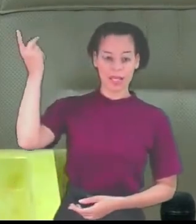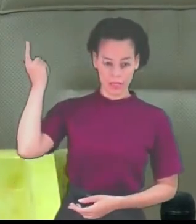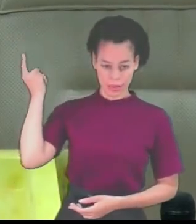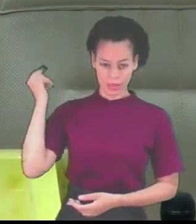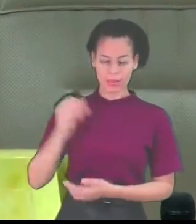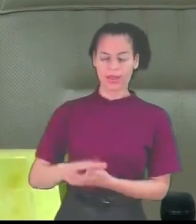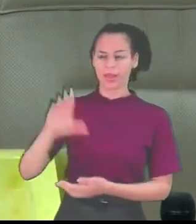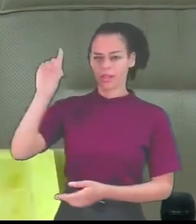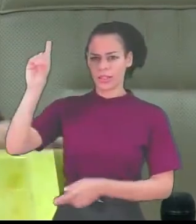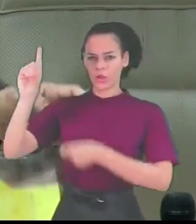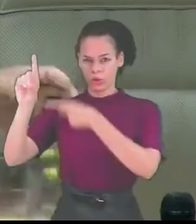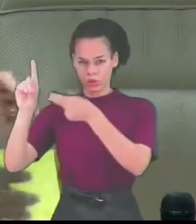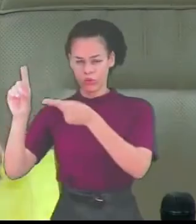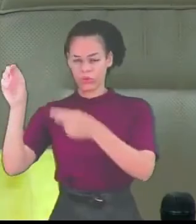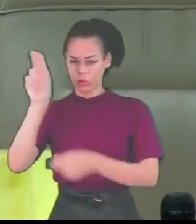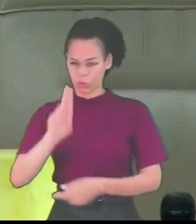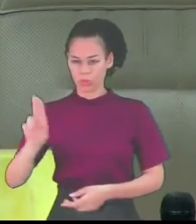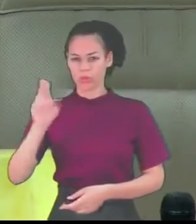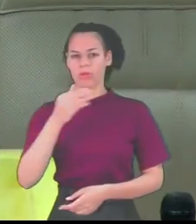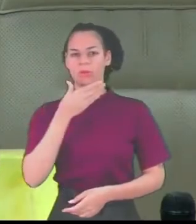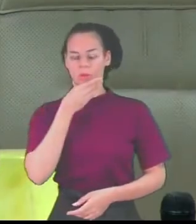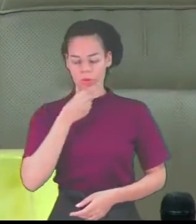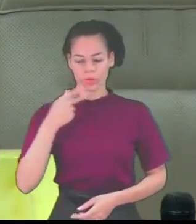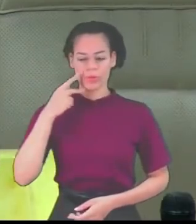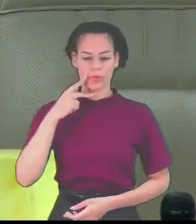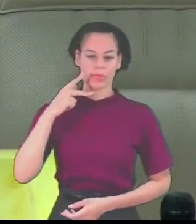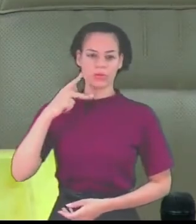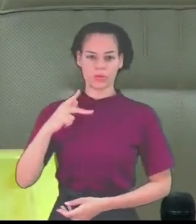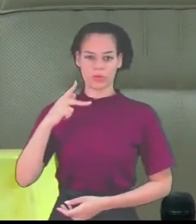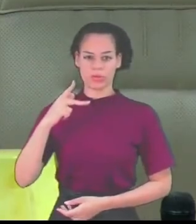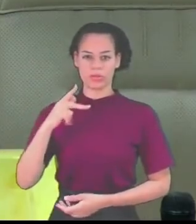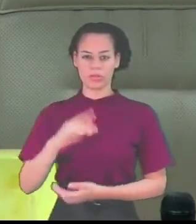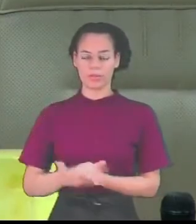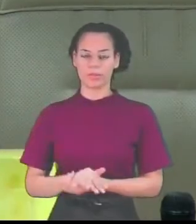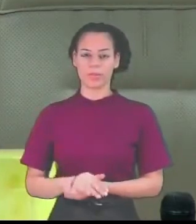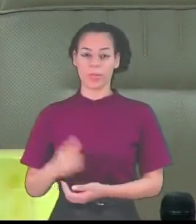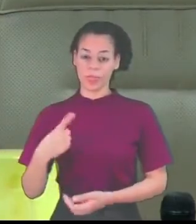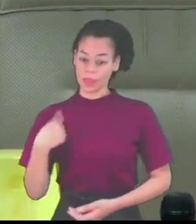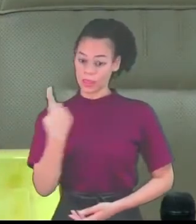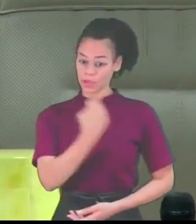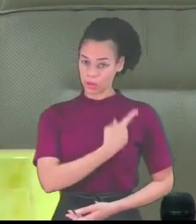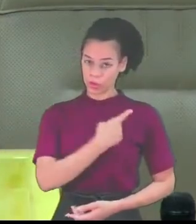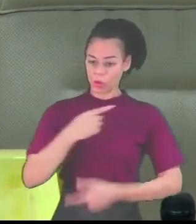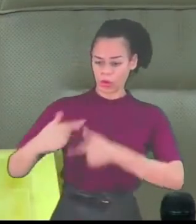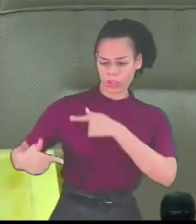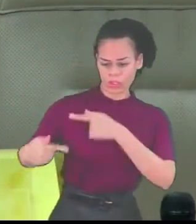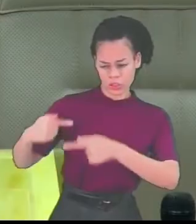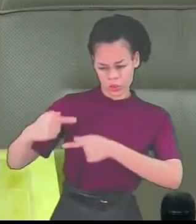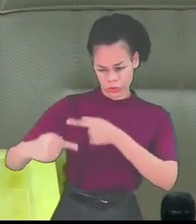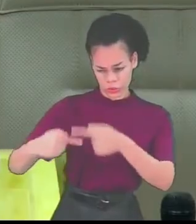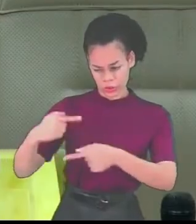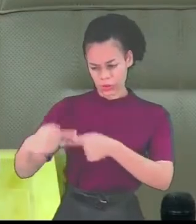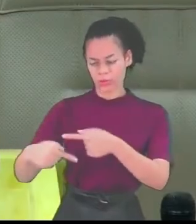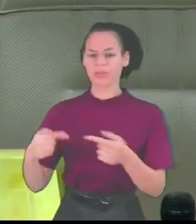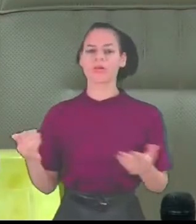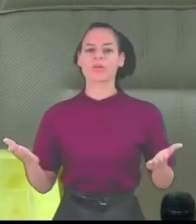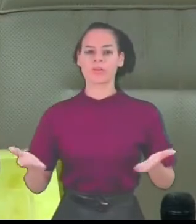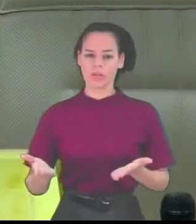e ele falou pelos profetas e o e amores geração presente